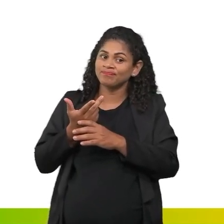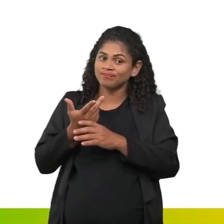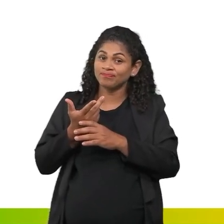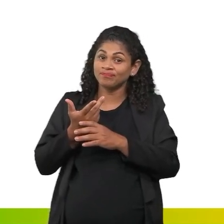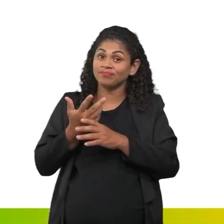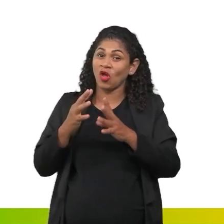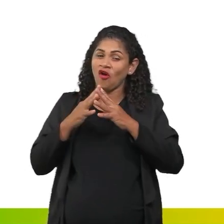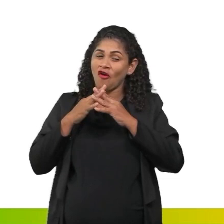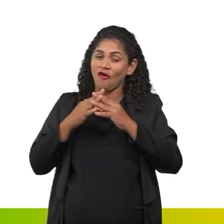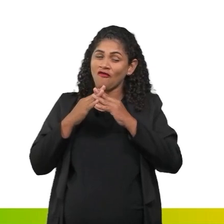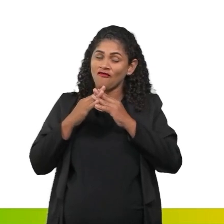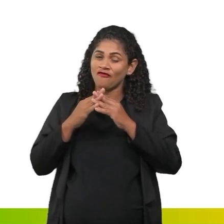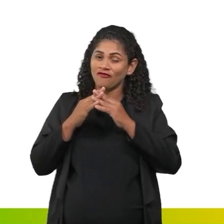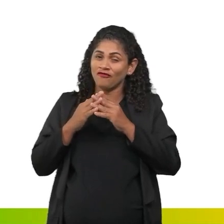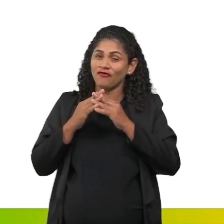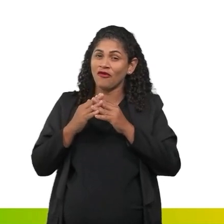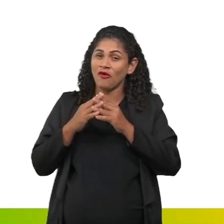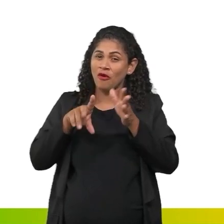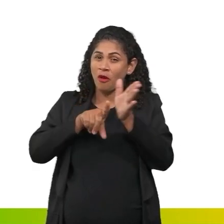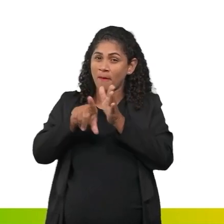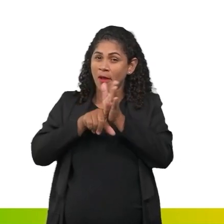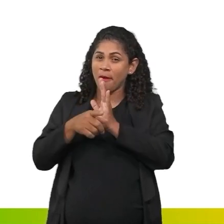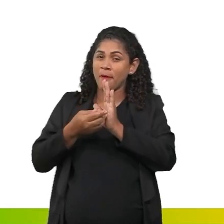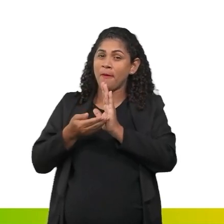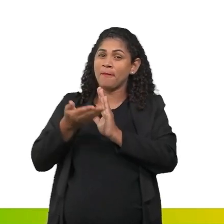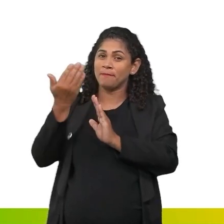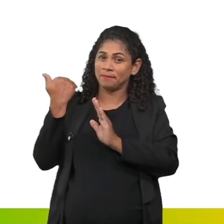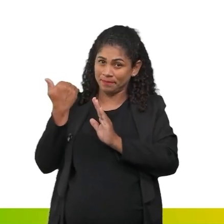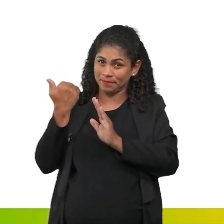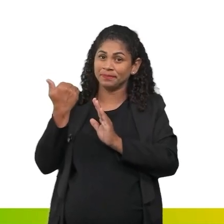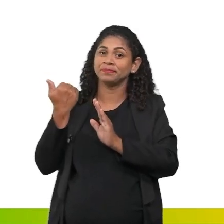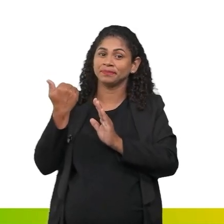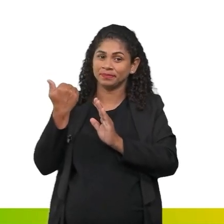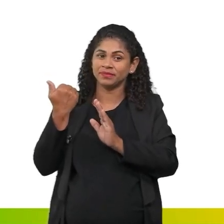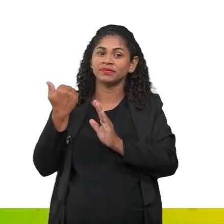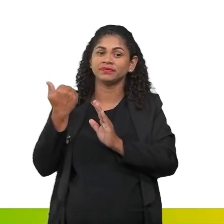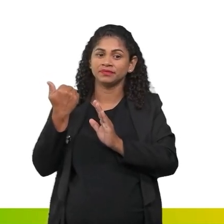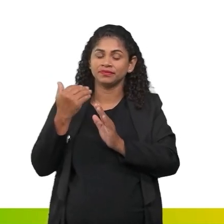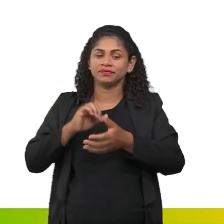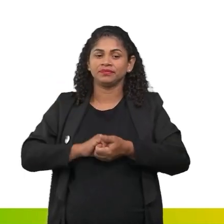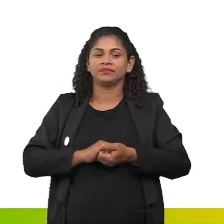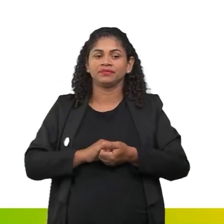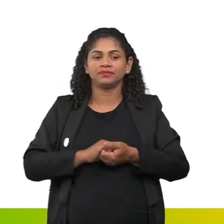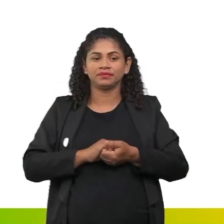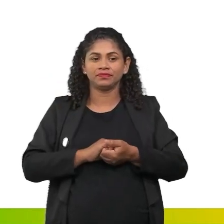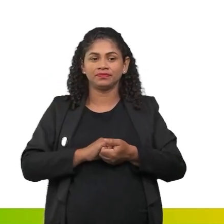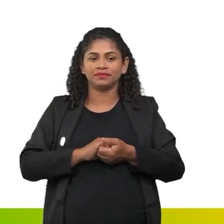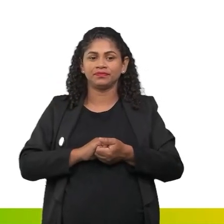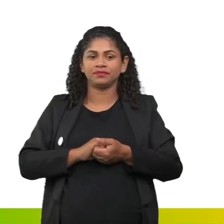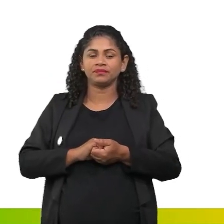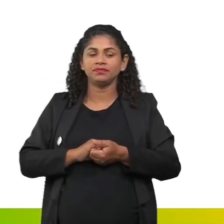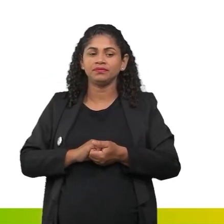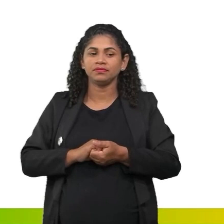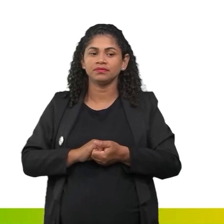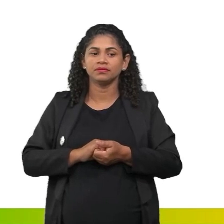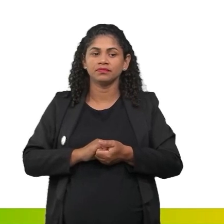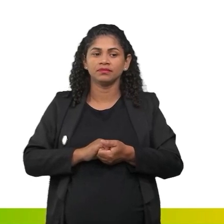confundindo com a questão anterior. Não tem nada de fermentação aqui na saponificação, na produção de